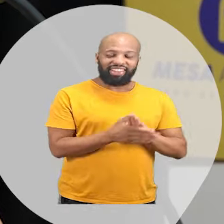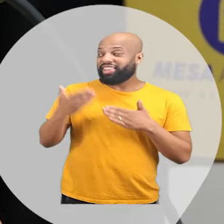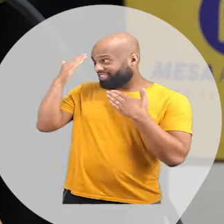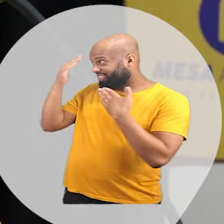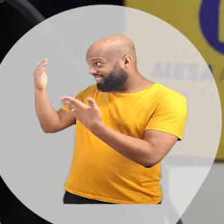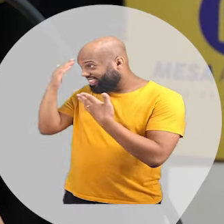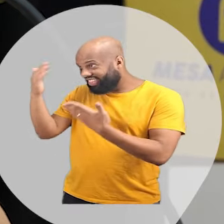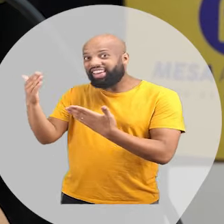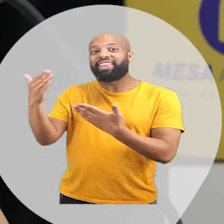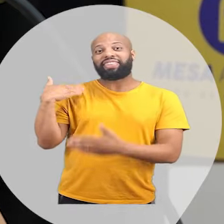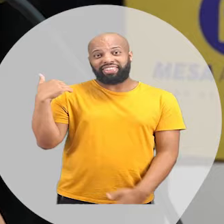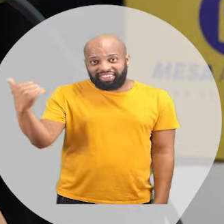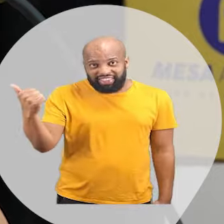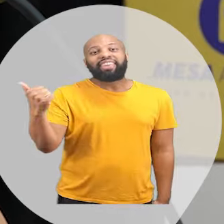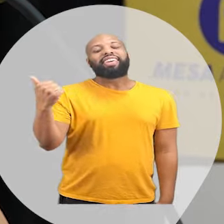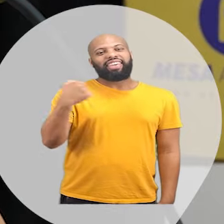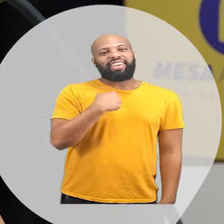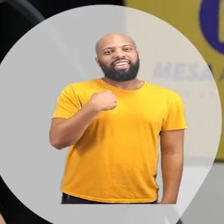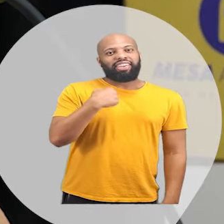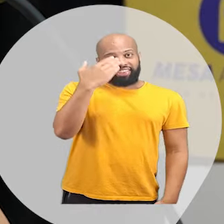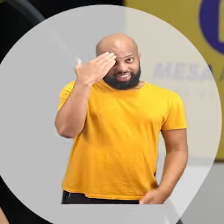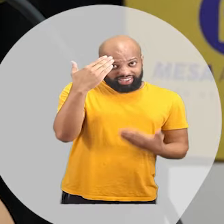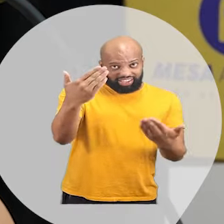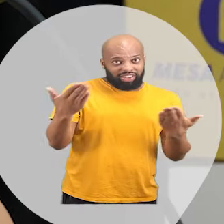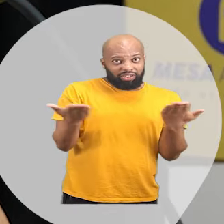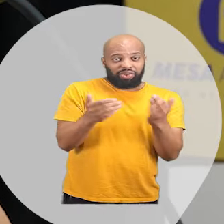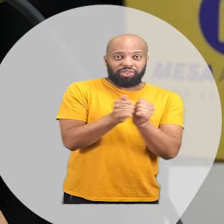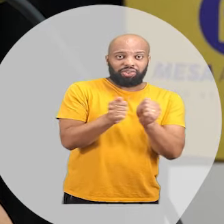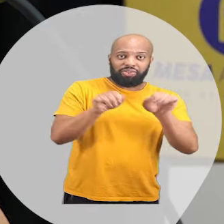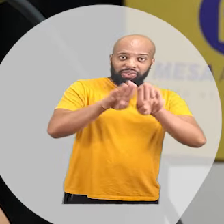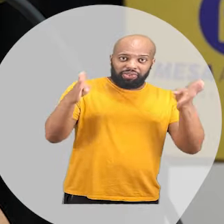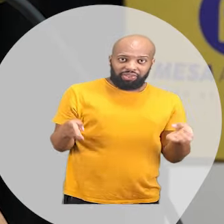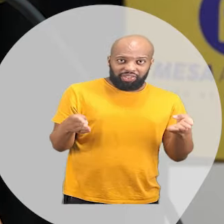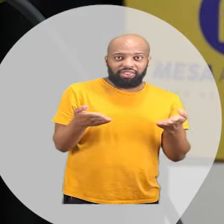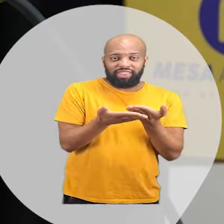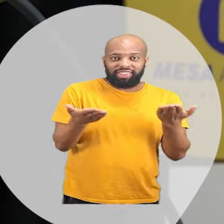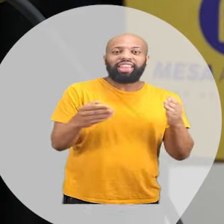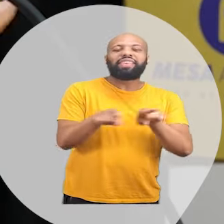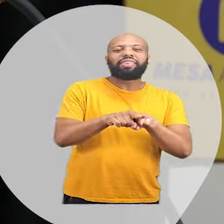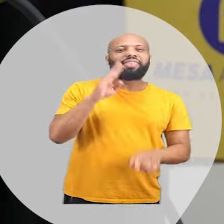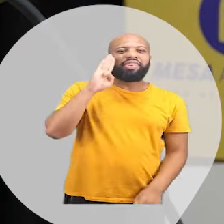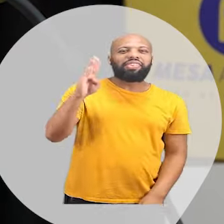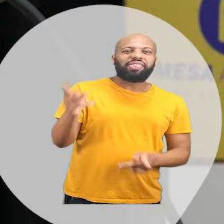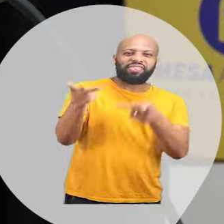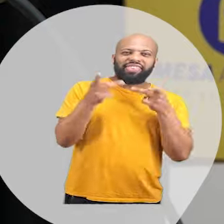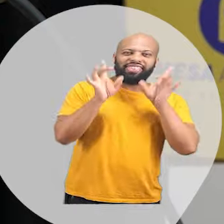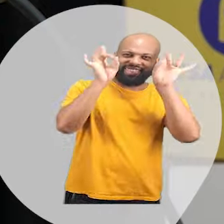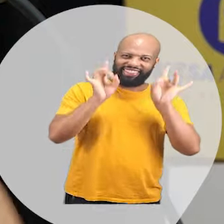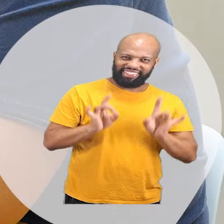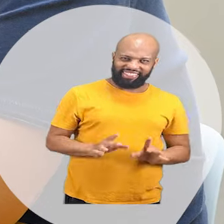muito obrigada obrigada pelo convite agradeço tá nessa mesa hoje com e principalmente com a nossa convidada